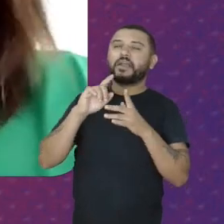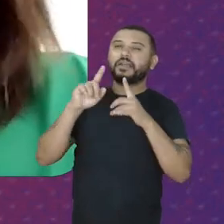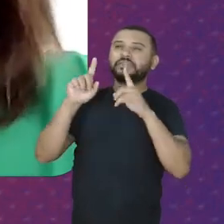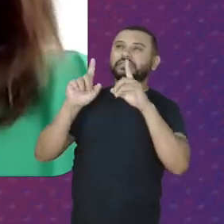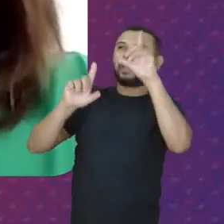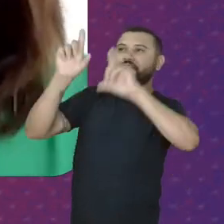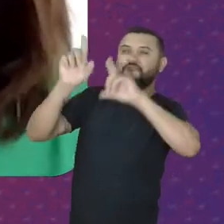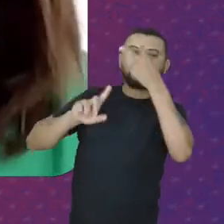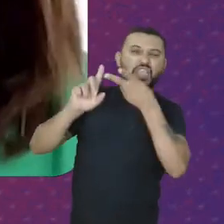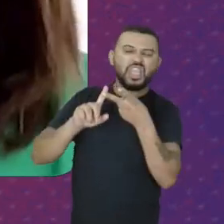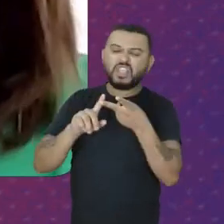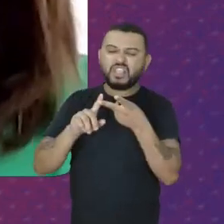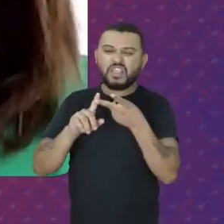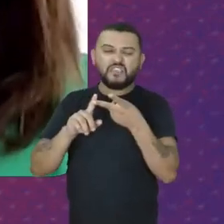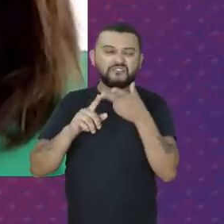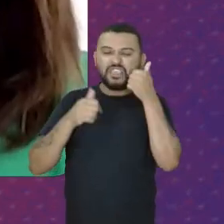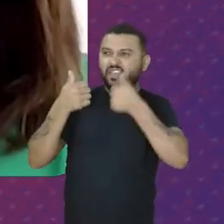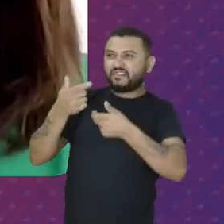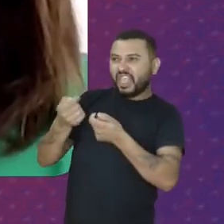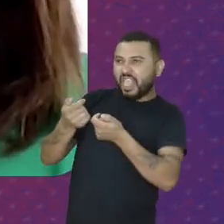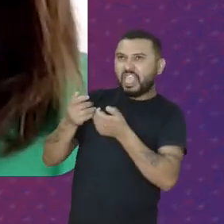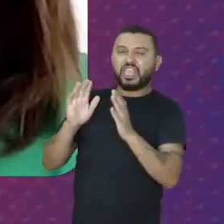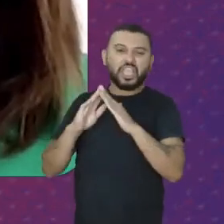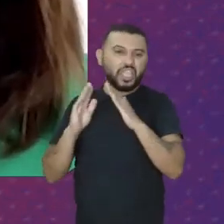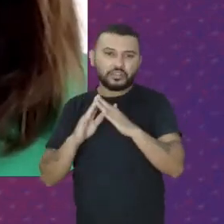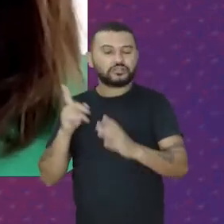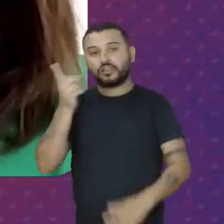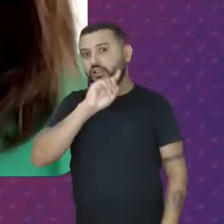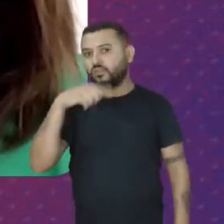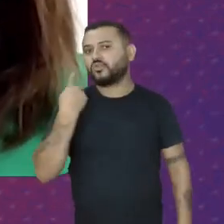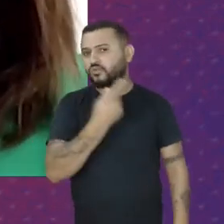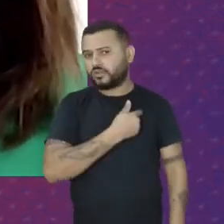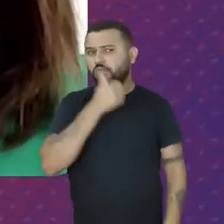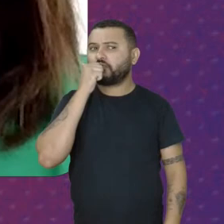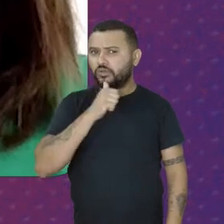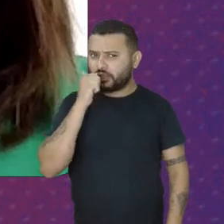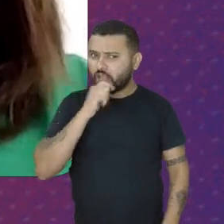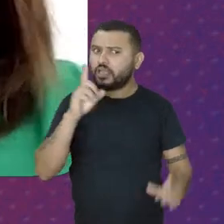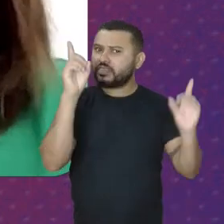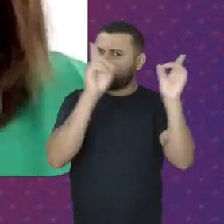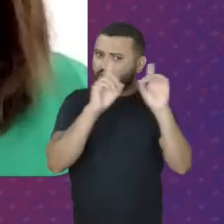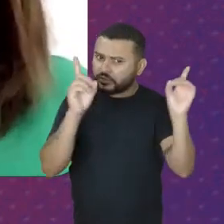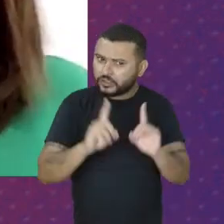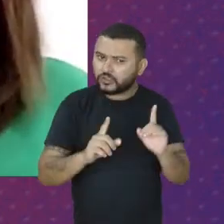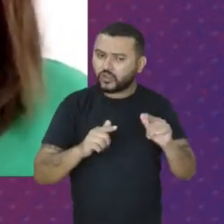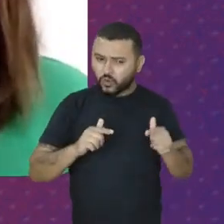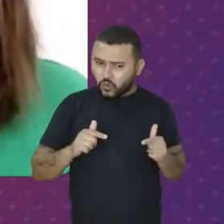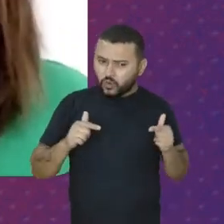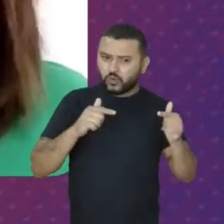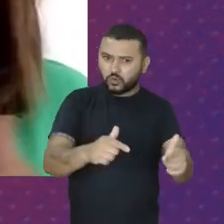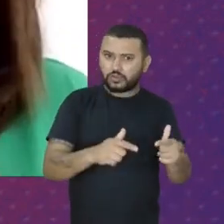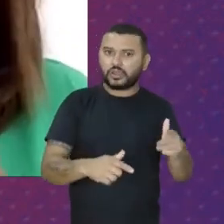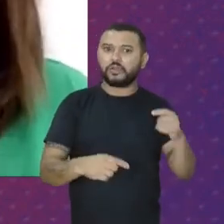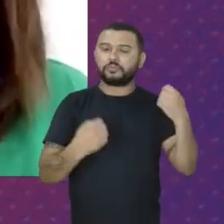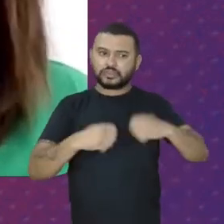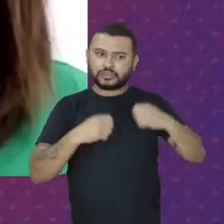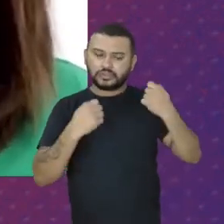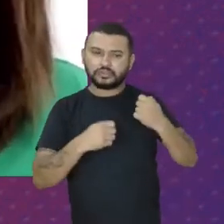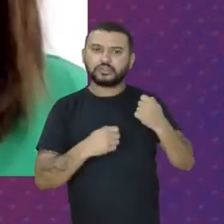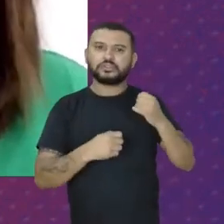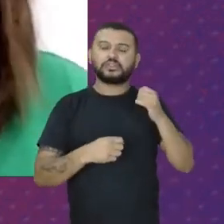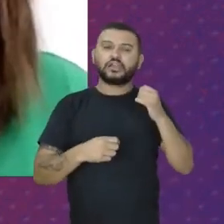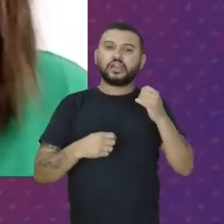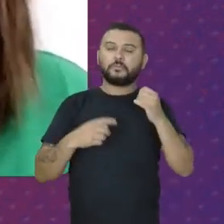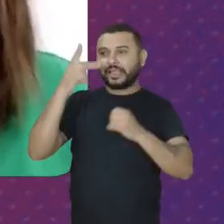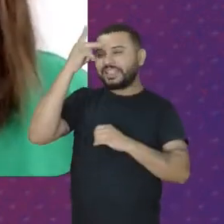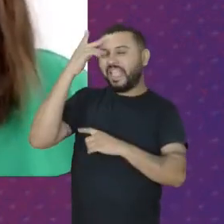tutela é algo muito forte nas mulheres com deficiência. A tutela de um pai, de um irmão, de um parente,